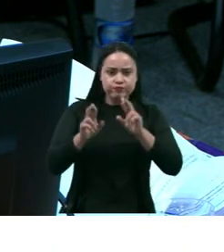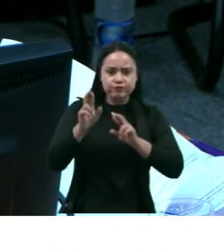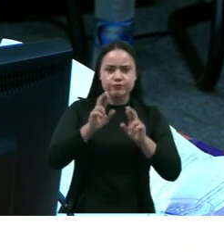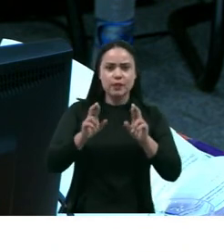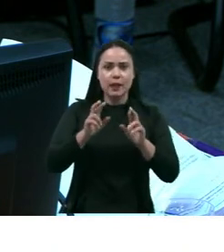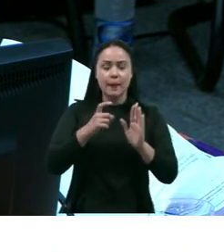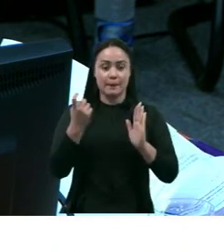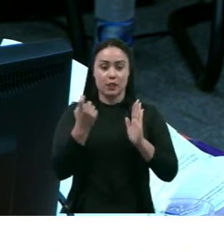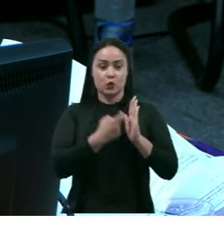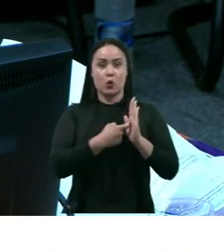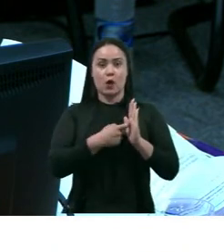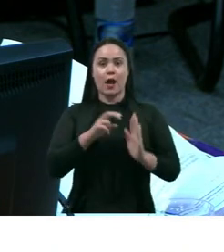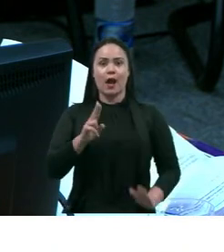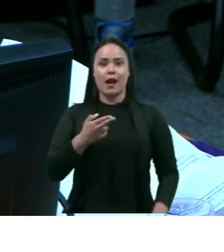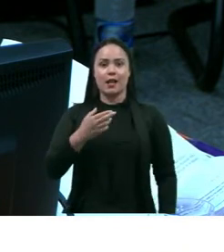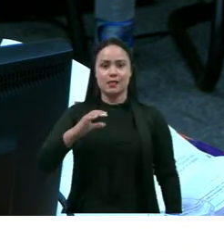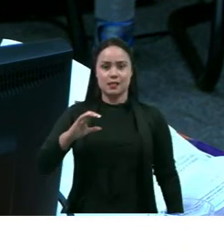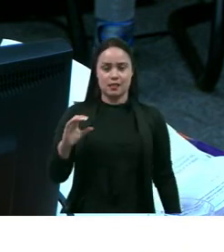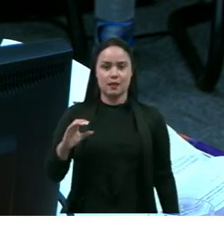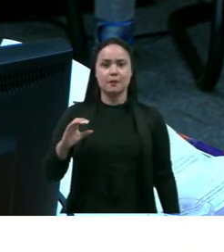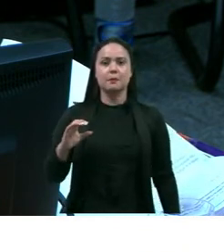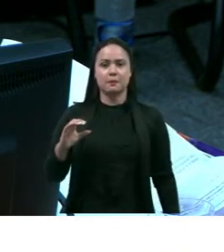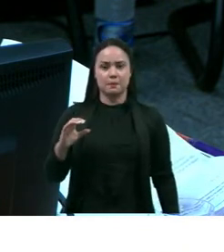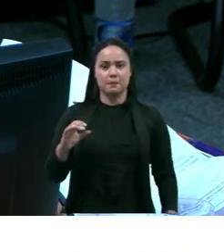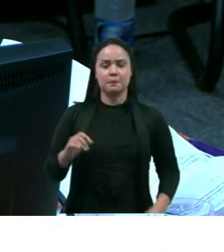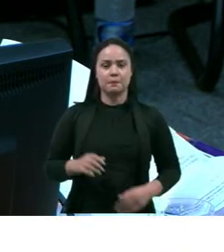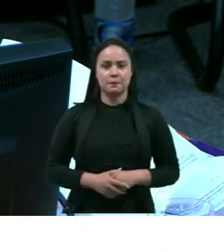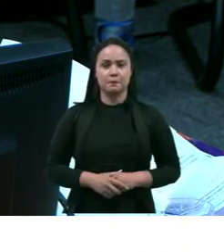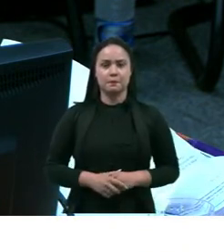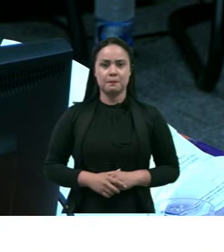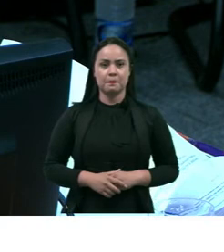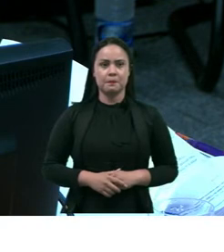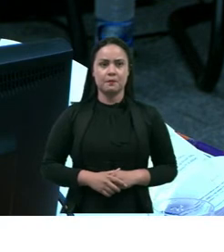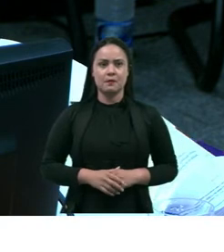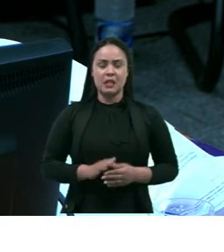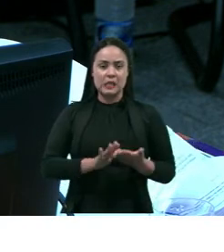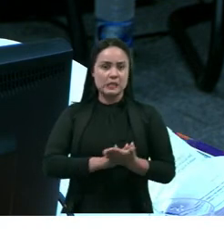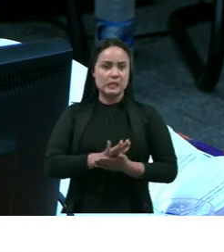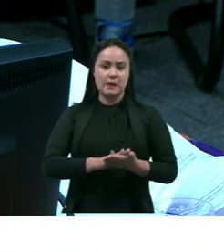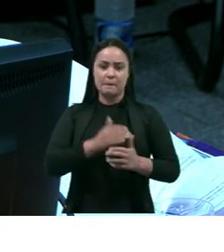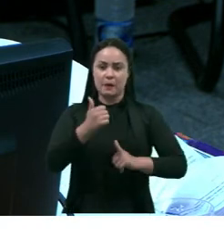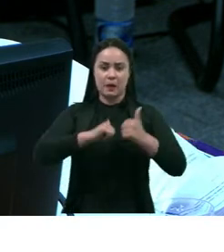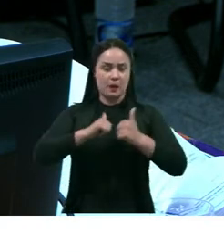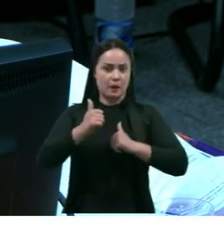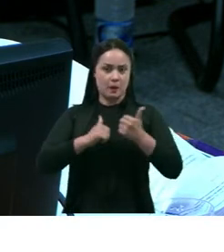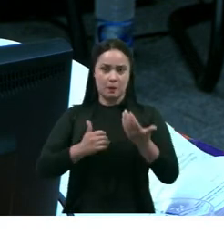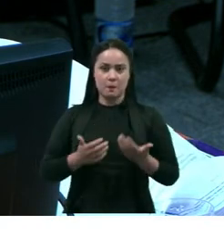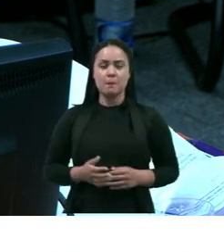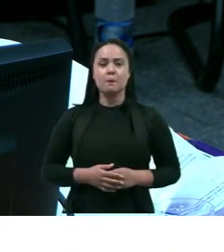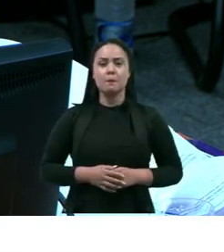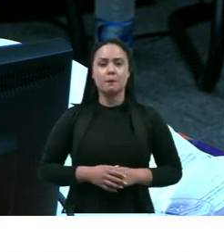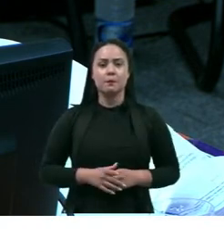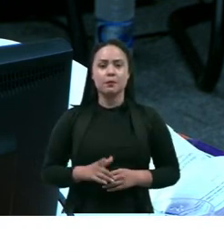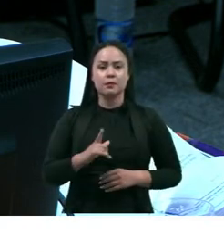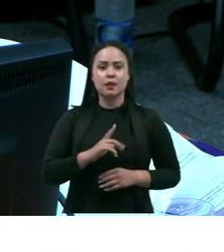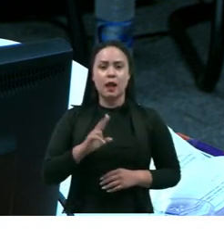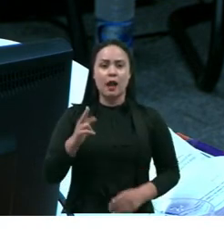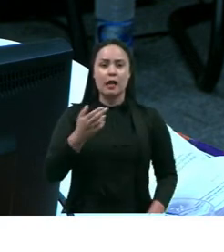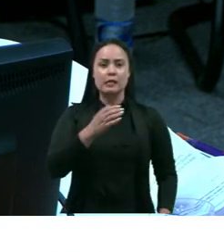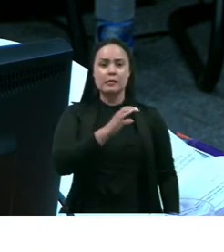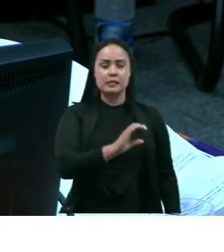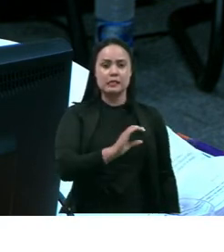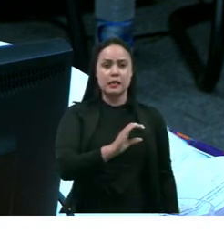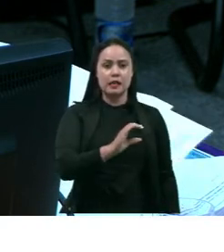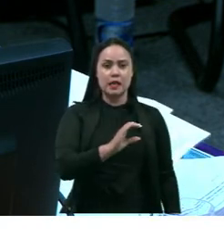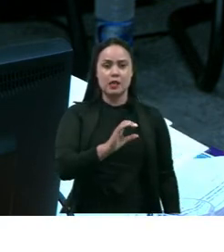corpus e, sem apreciação da liminar, sobreveio o habeas corpus